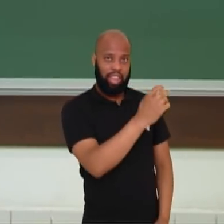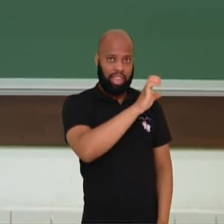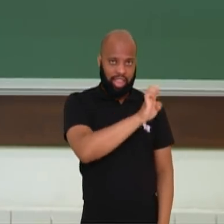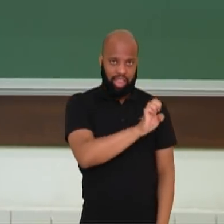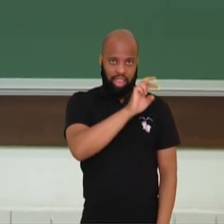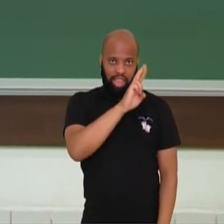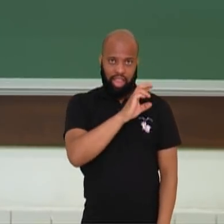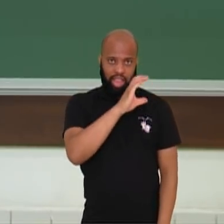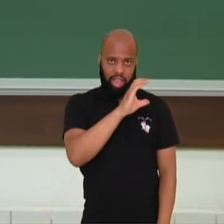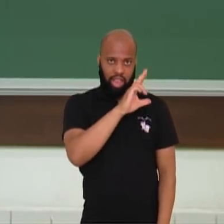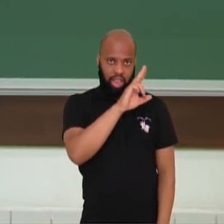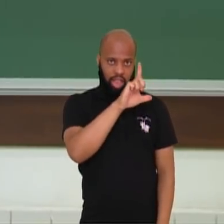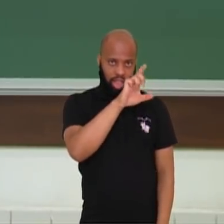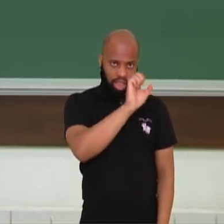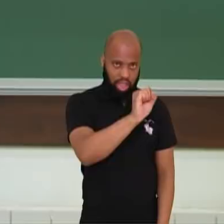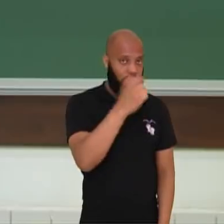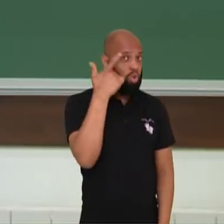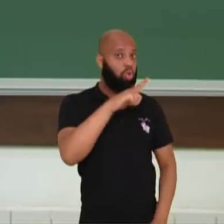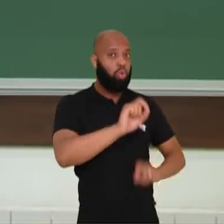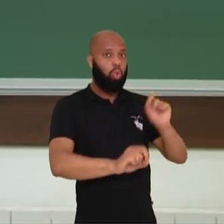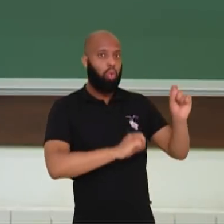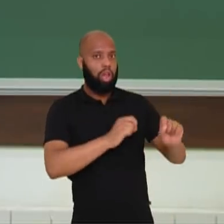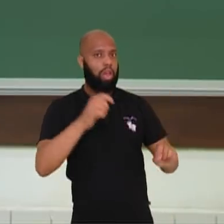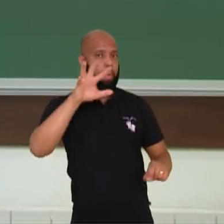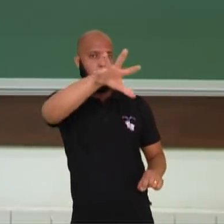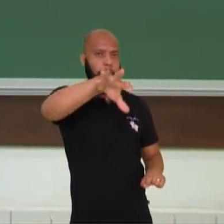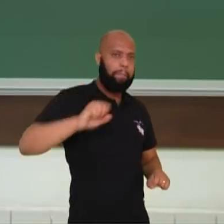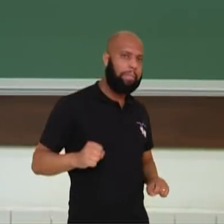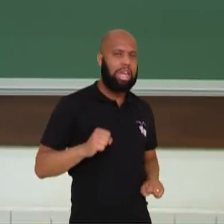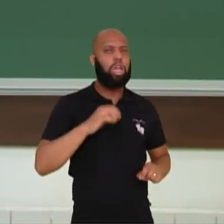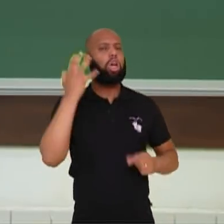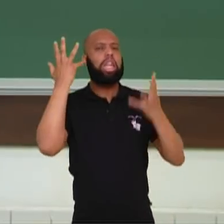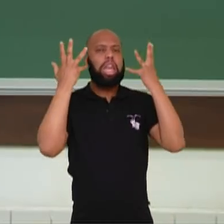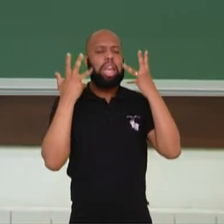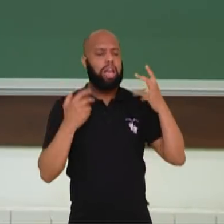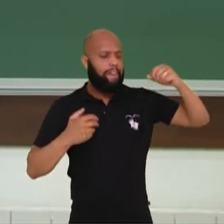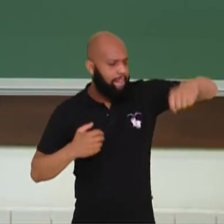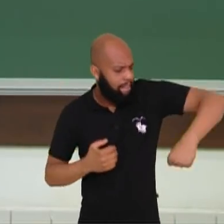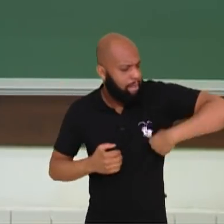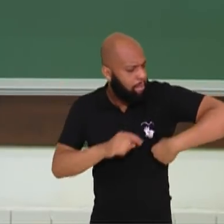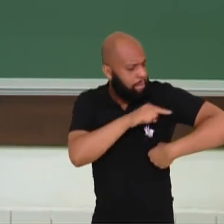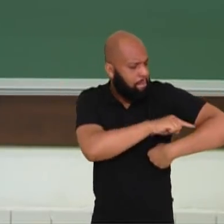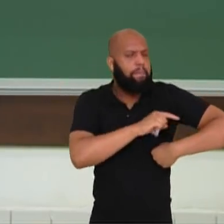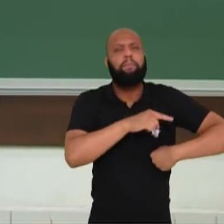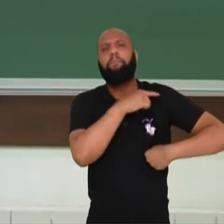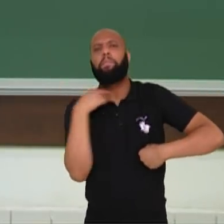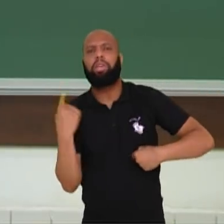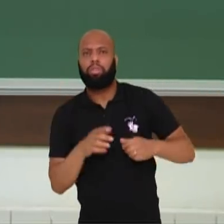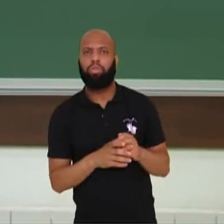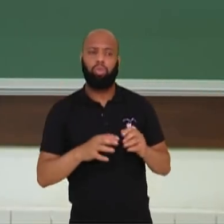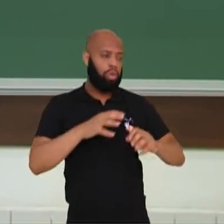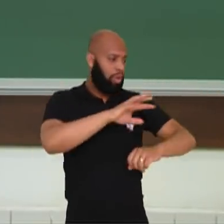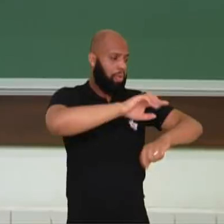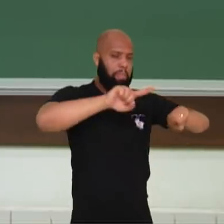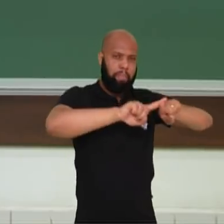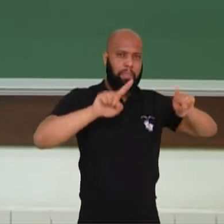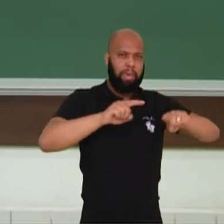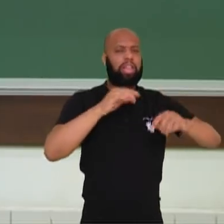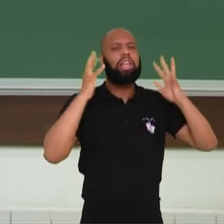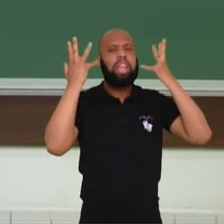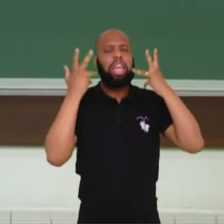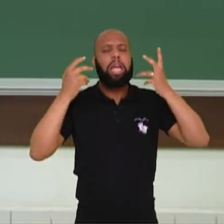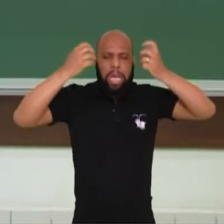E para provar o que havia feito, ele carneou o bicho, tirou o couro e fazia com a pele um manto que